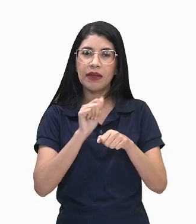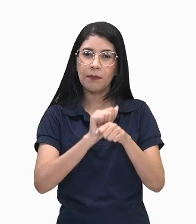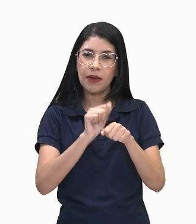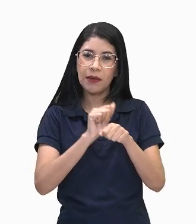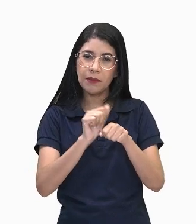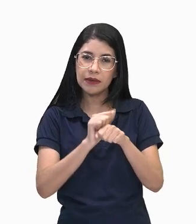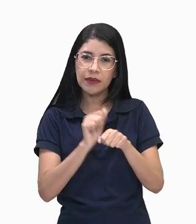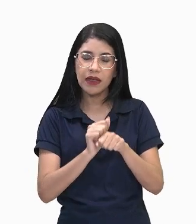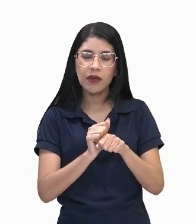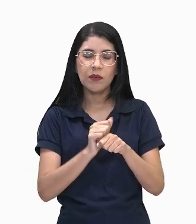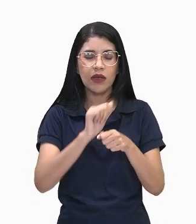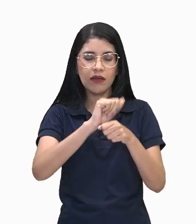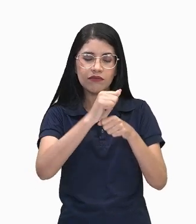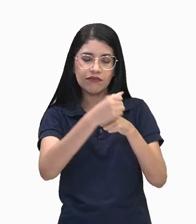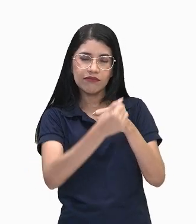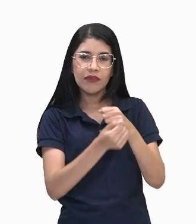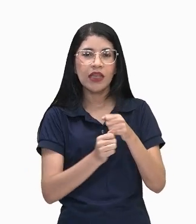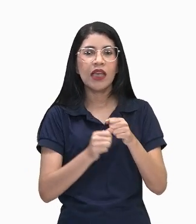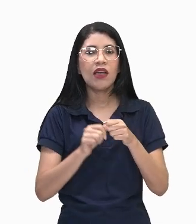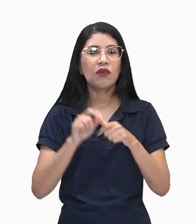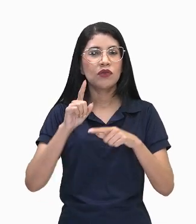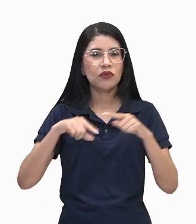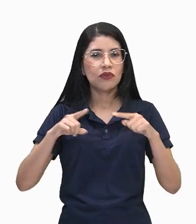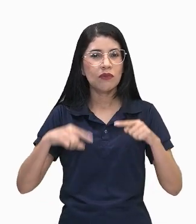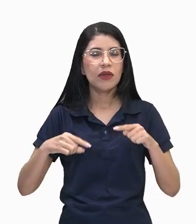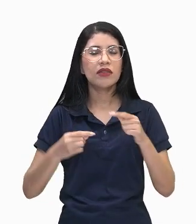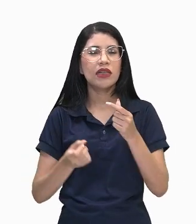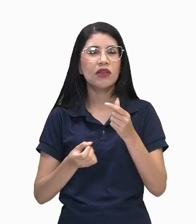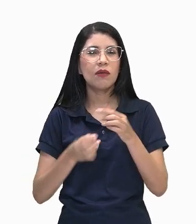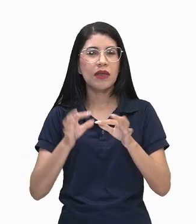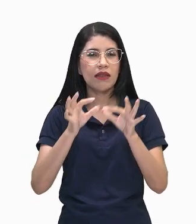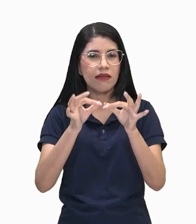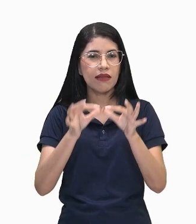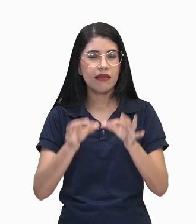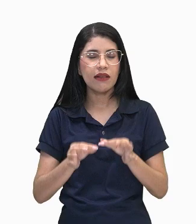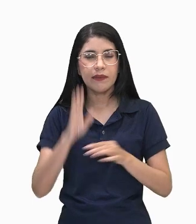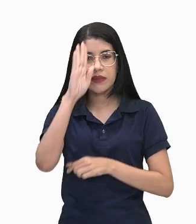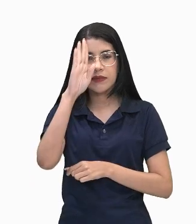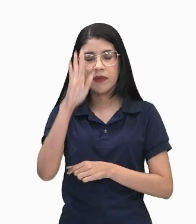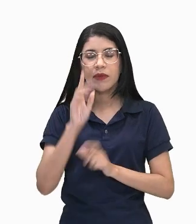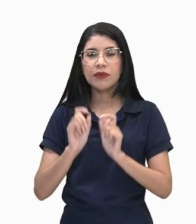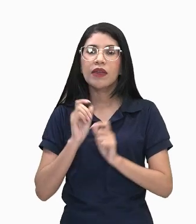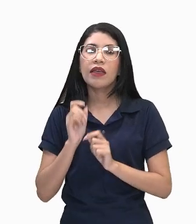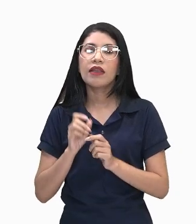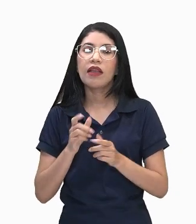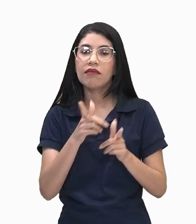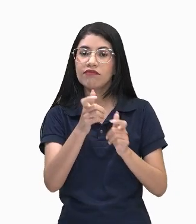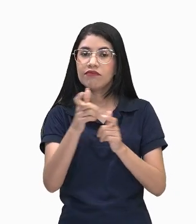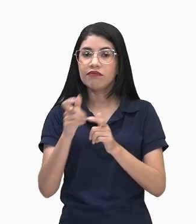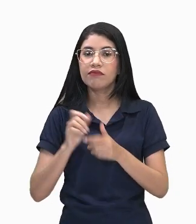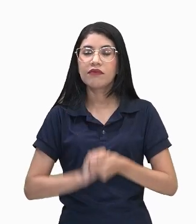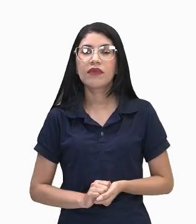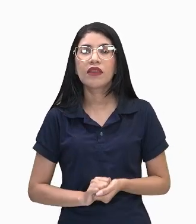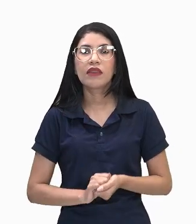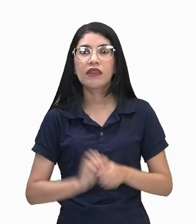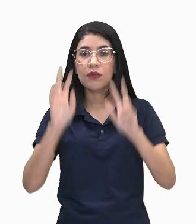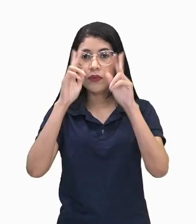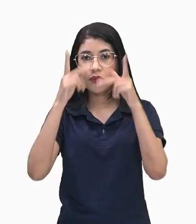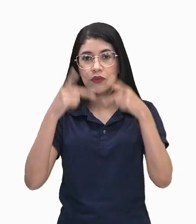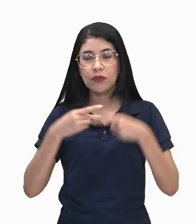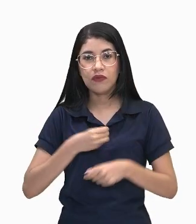começaram a polir os seus instrumentos, principalmente de caça. Os hominídeos, eles